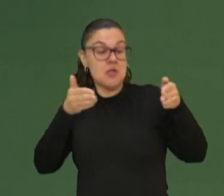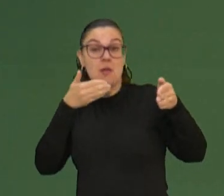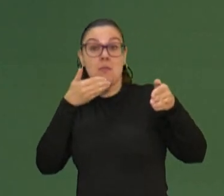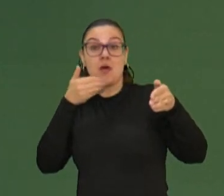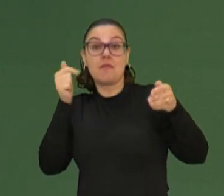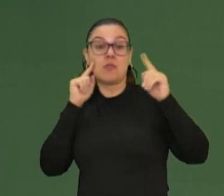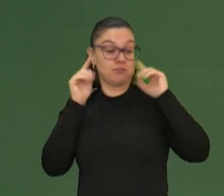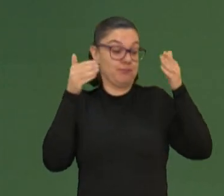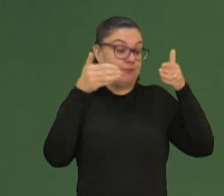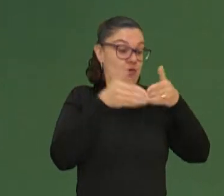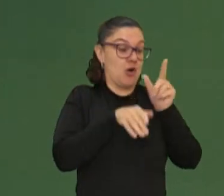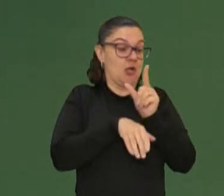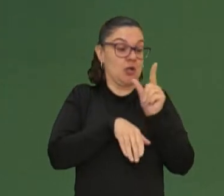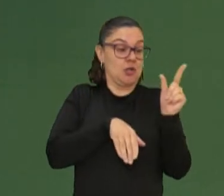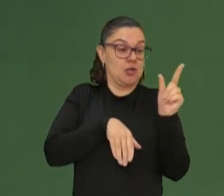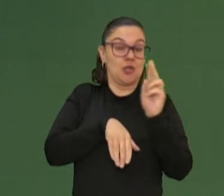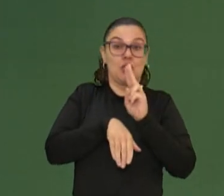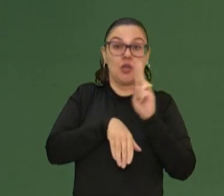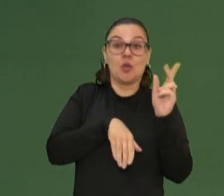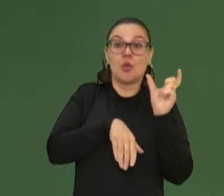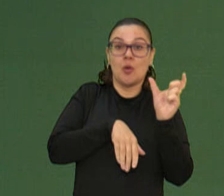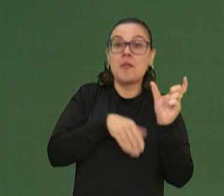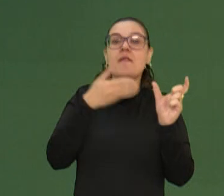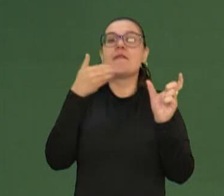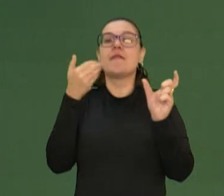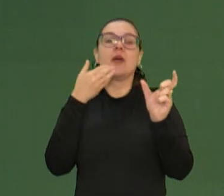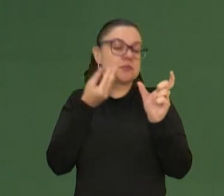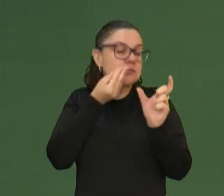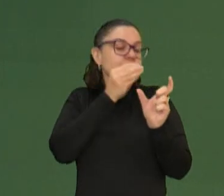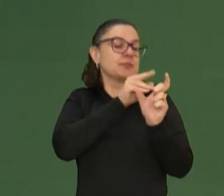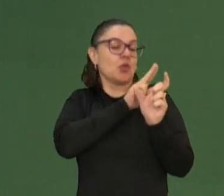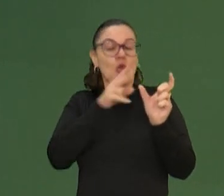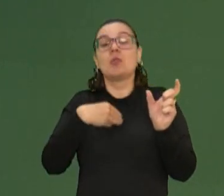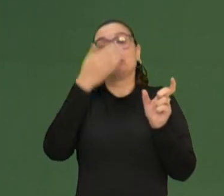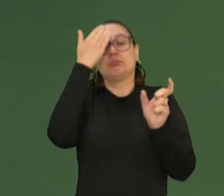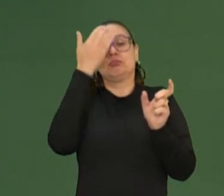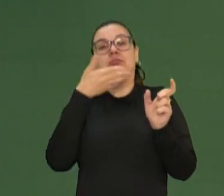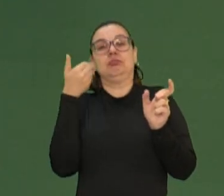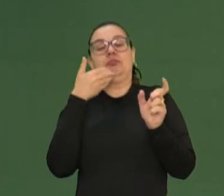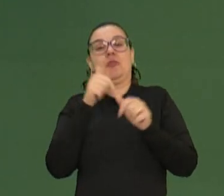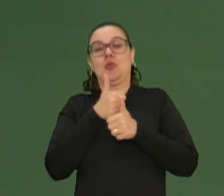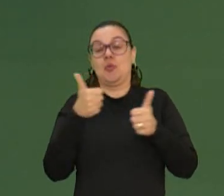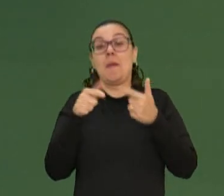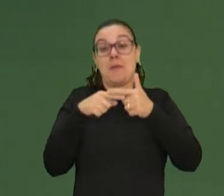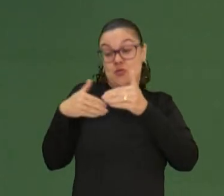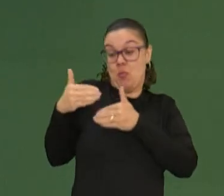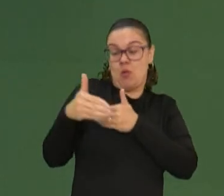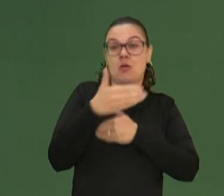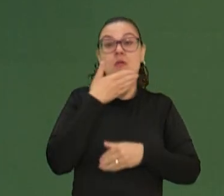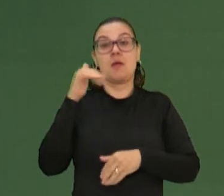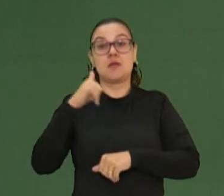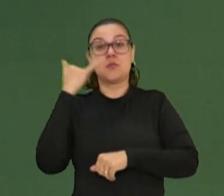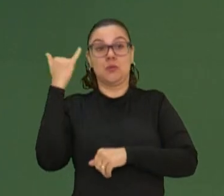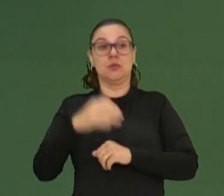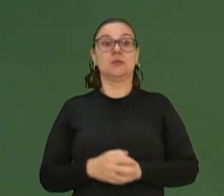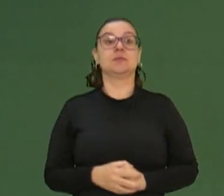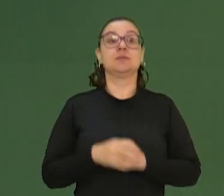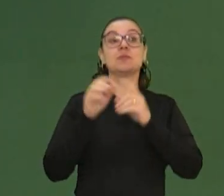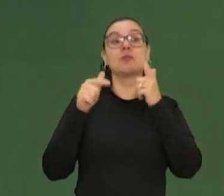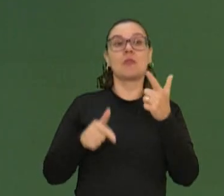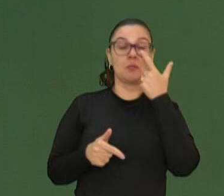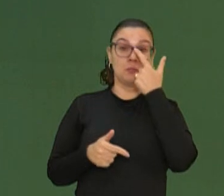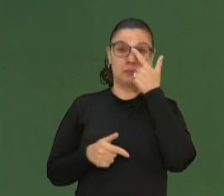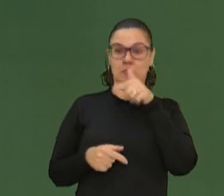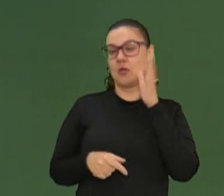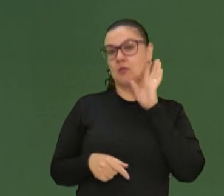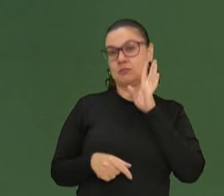importante do que focar nos nomes. Se você tiver facilidade com os nomes, tudo bem. Os processos é o mais importante. Continuando. Olha